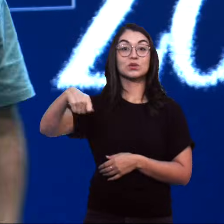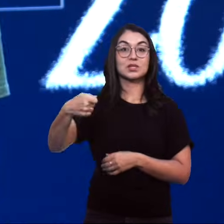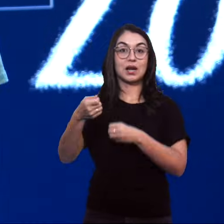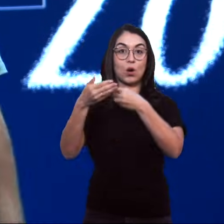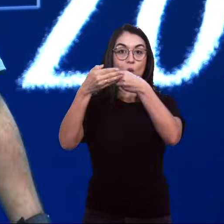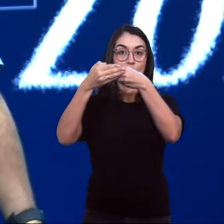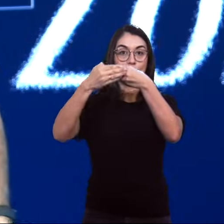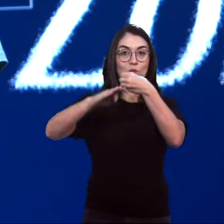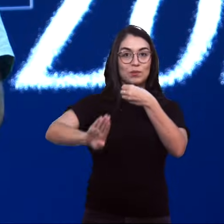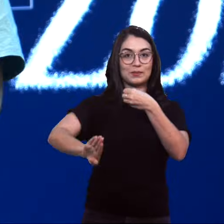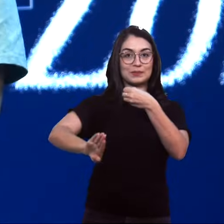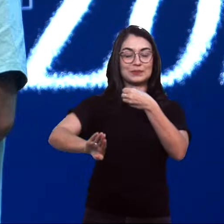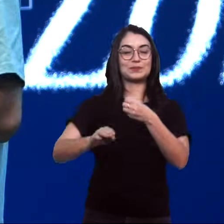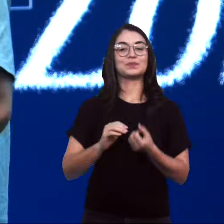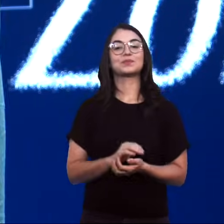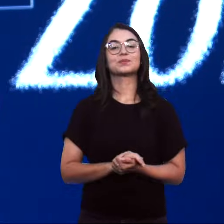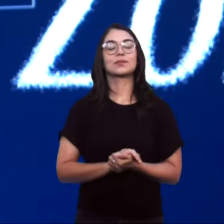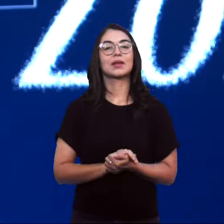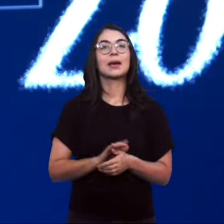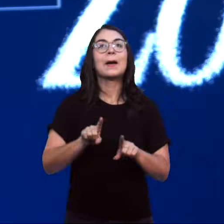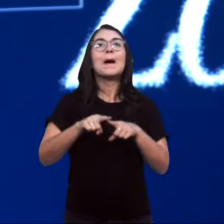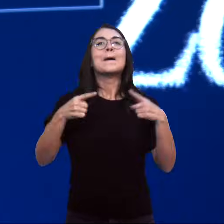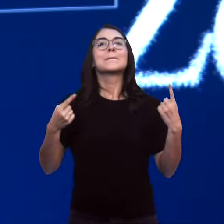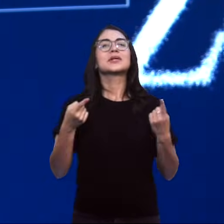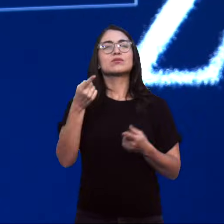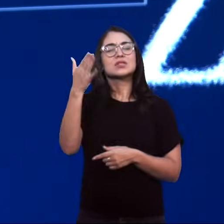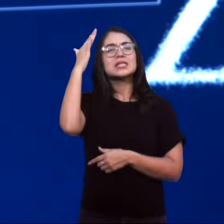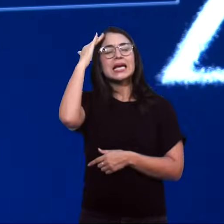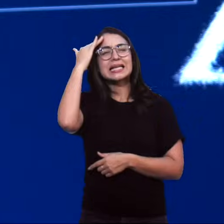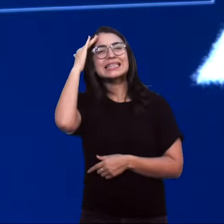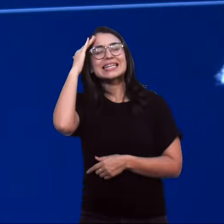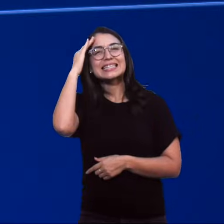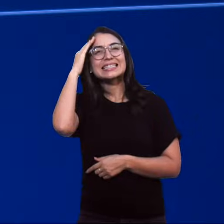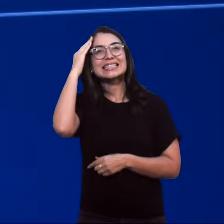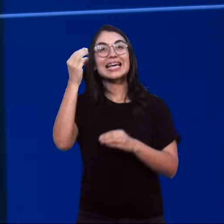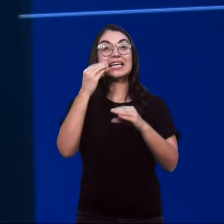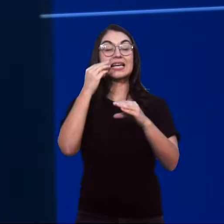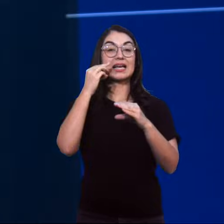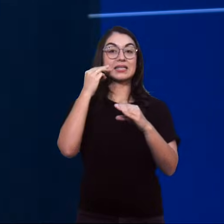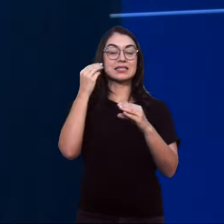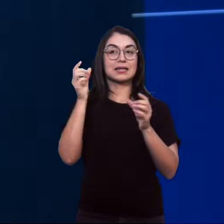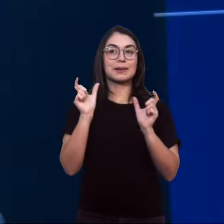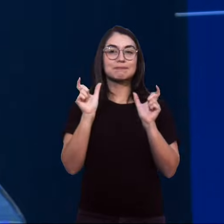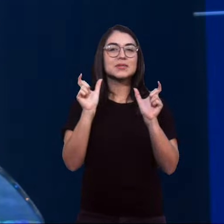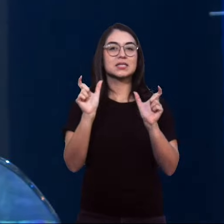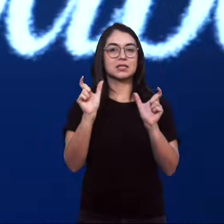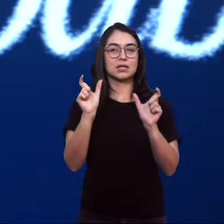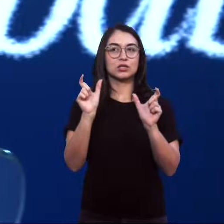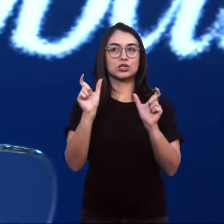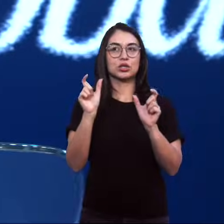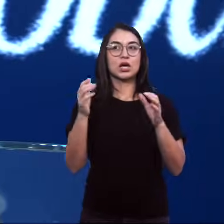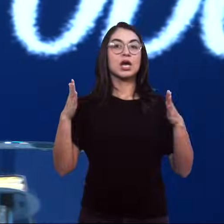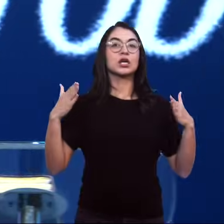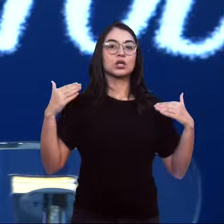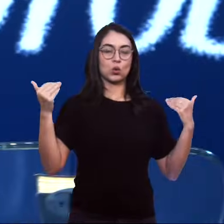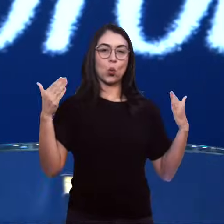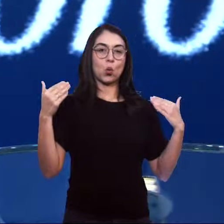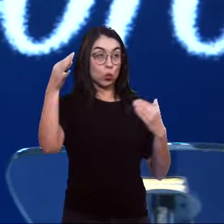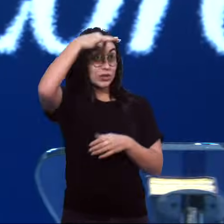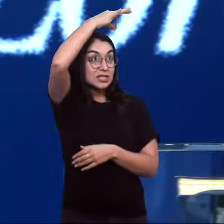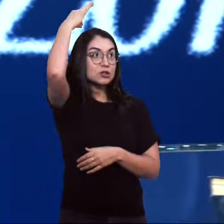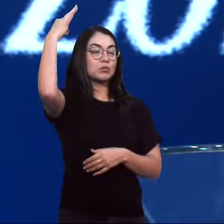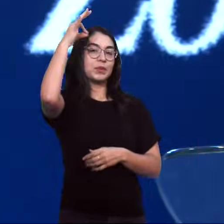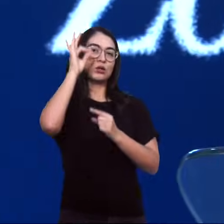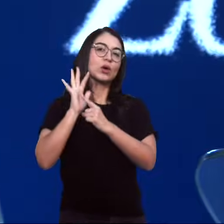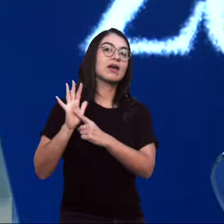Zorobabel. Mas para você entender essa mensagem que o Espírito entregou a Zacarias, a visão, e